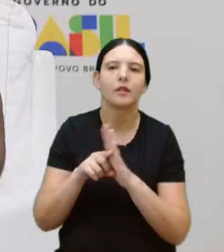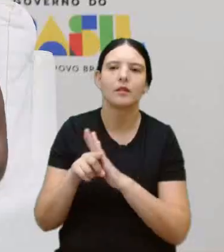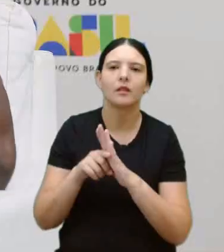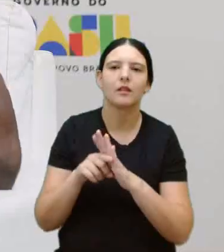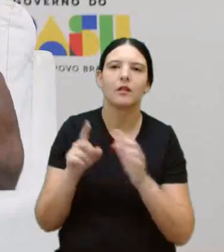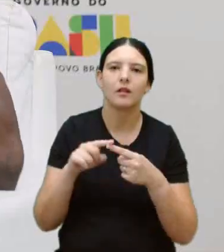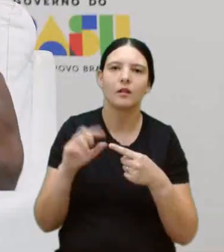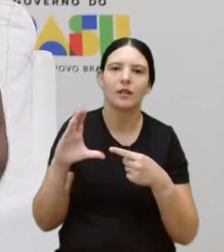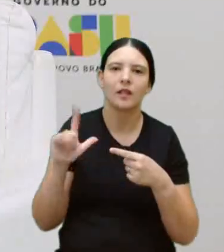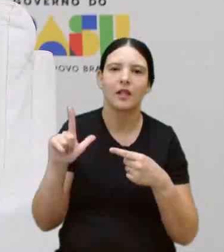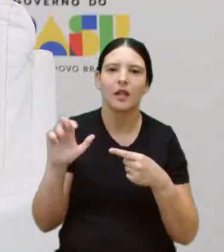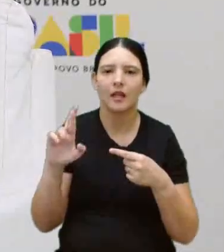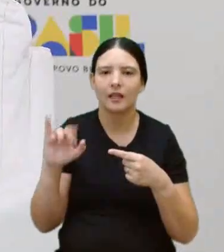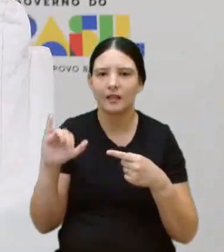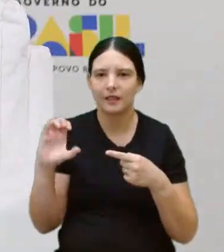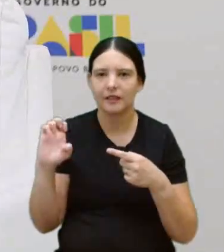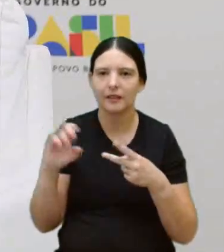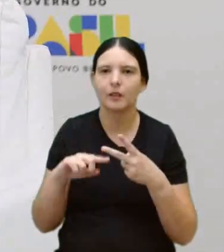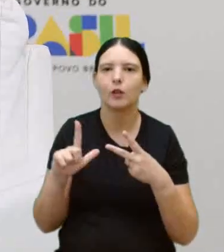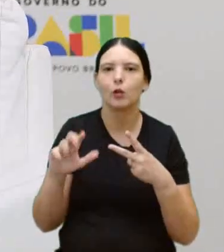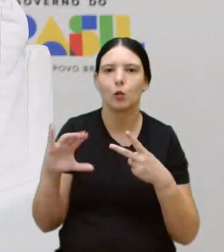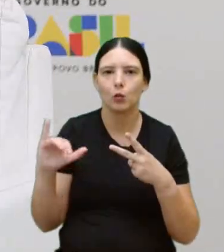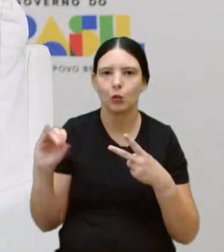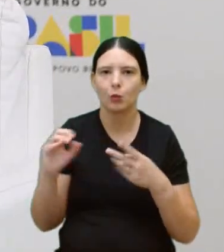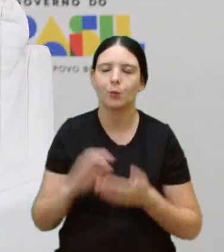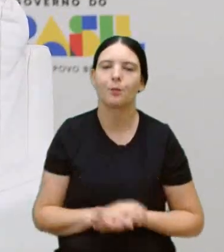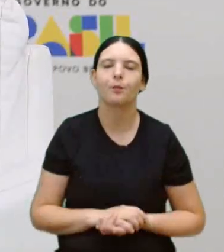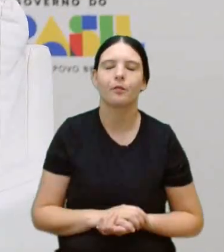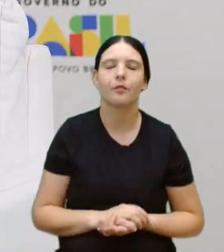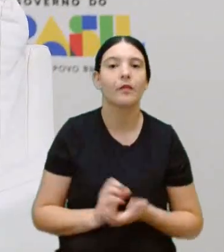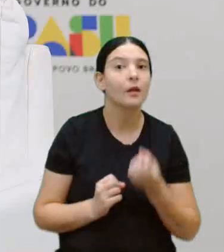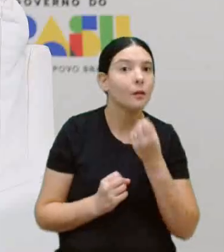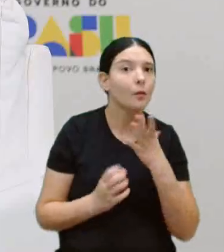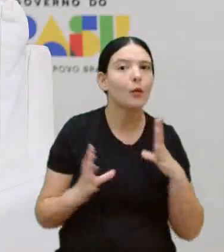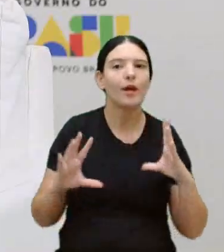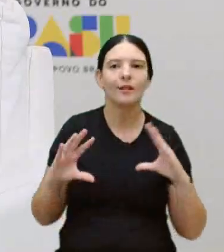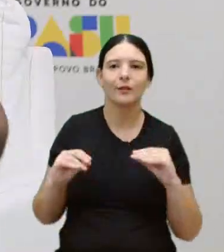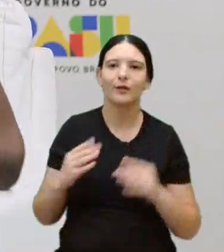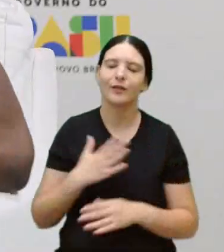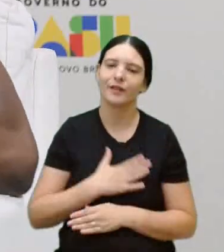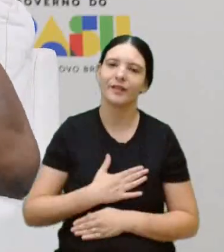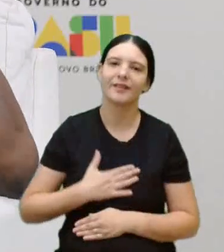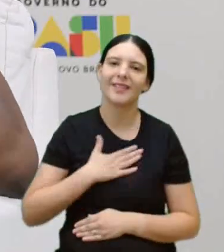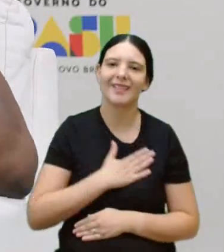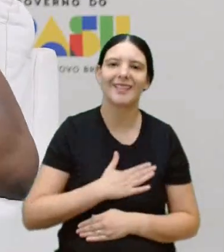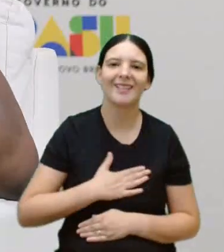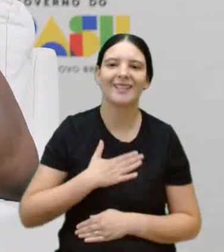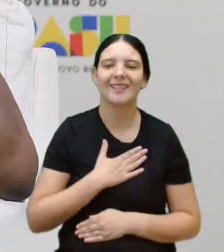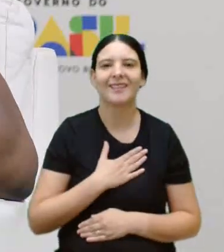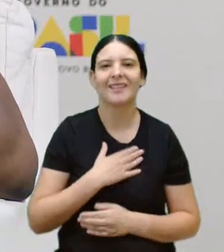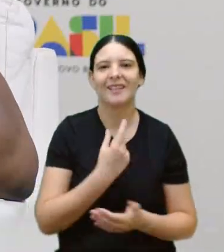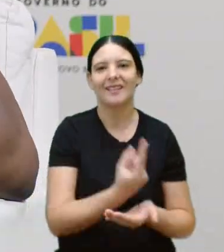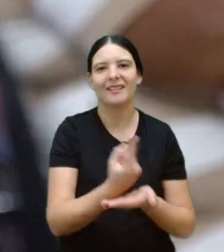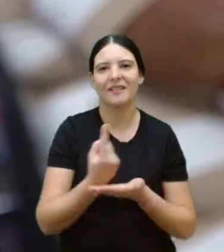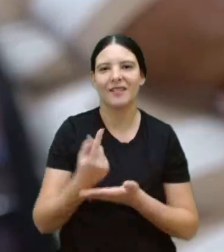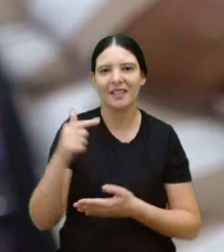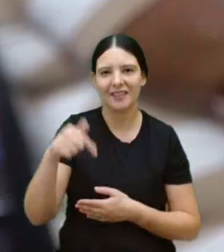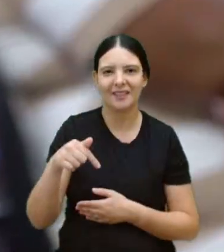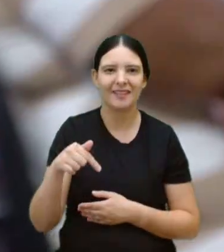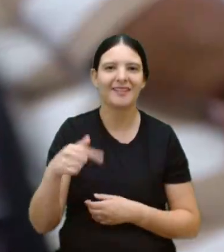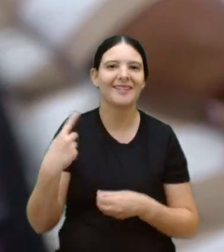Lúcio. Boa noite, Renato. É o homem de barba grisalha. Prazer poder receber você aqui na nossa cidade. Eu fiquei muito